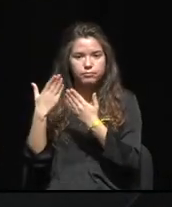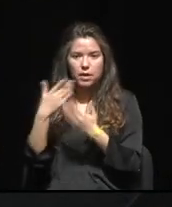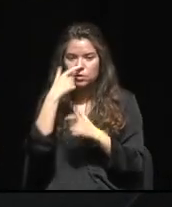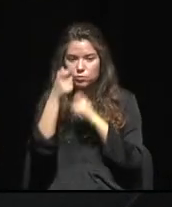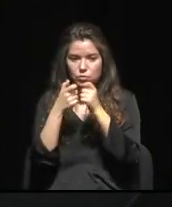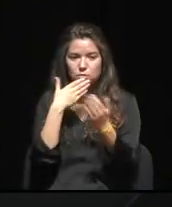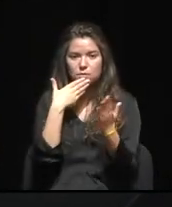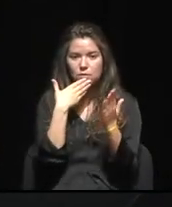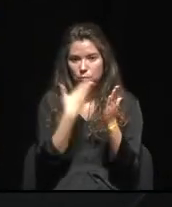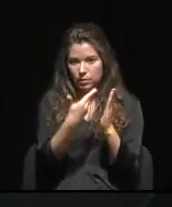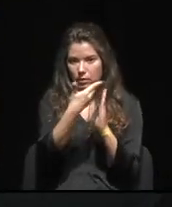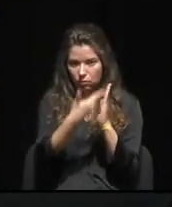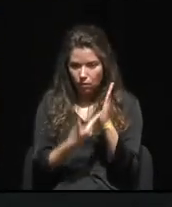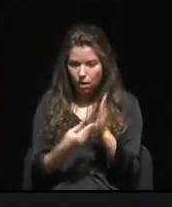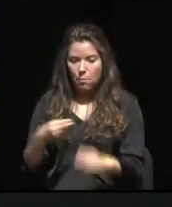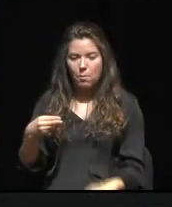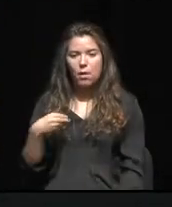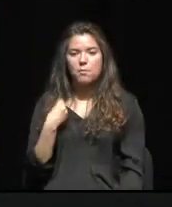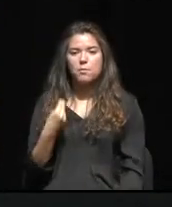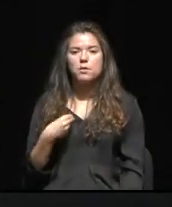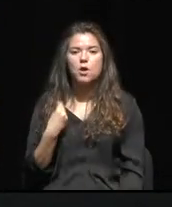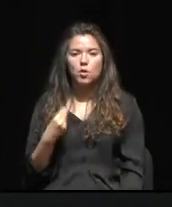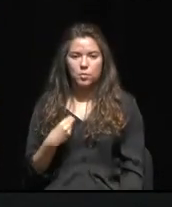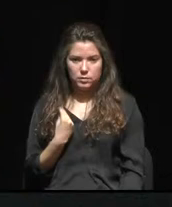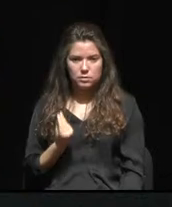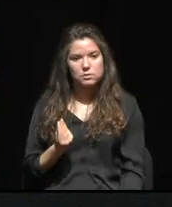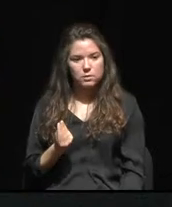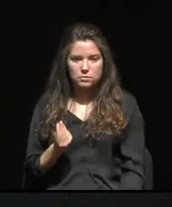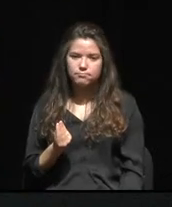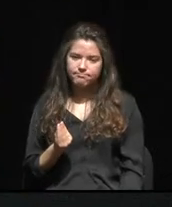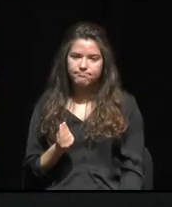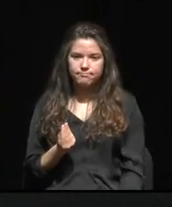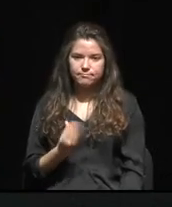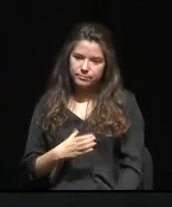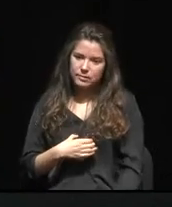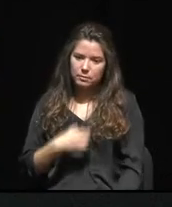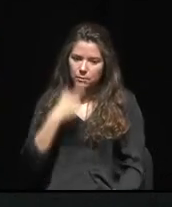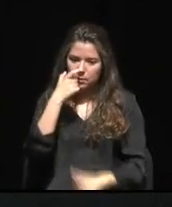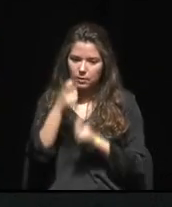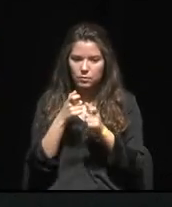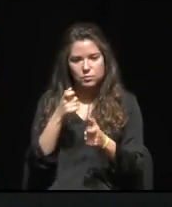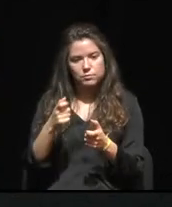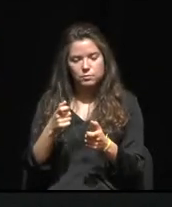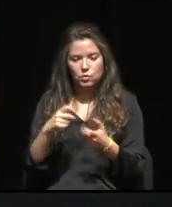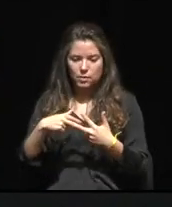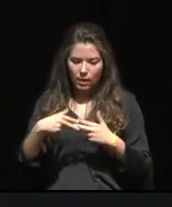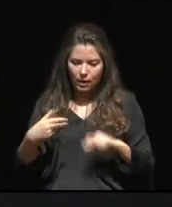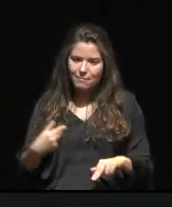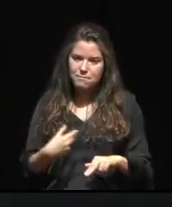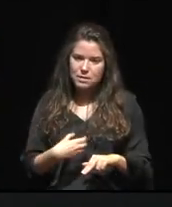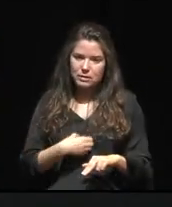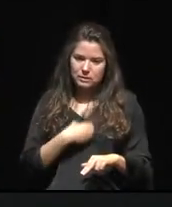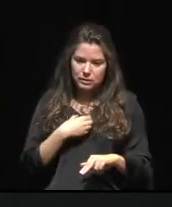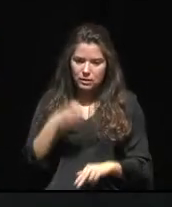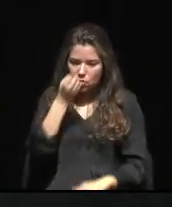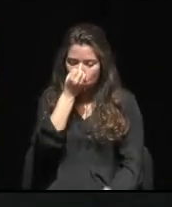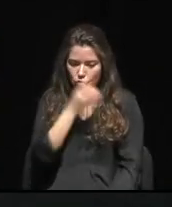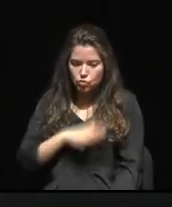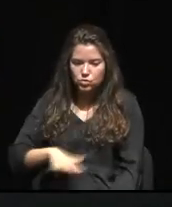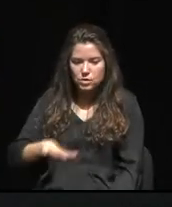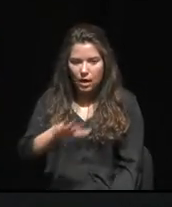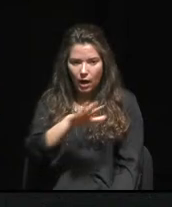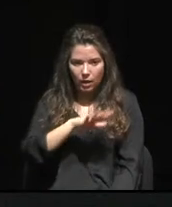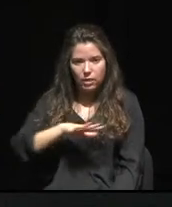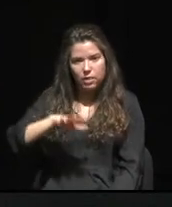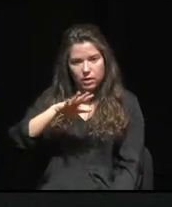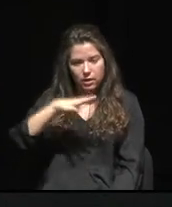peticionários Esta é uma preocupação que é muito sentida eh pela câmara municipal e o Jardim